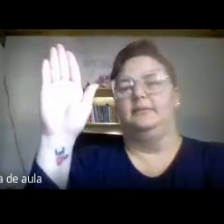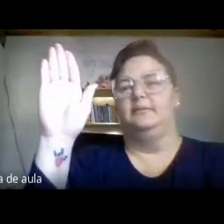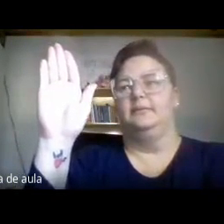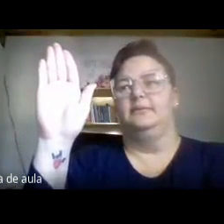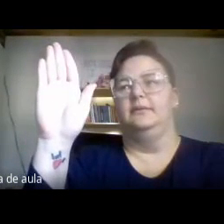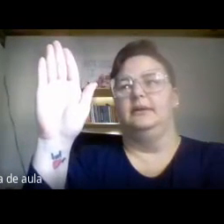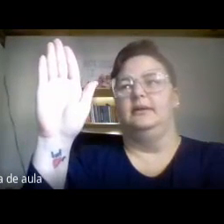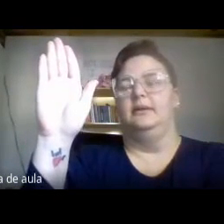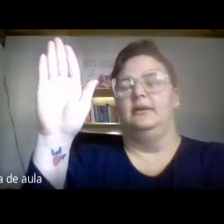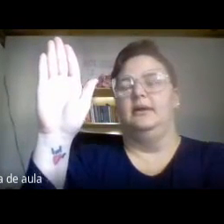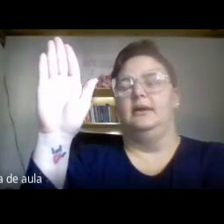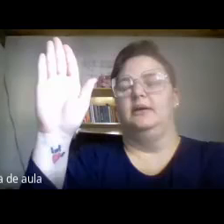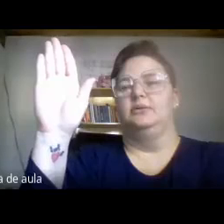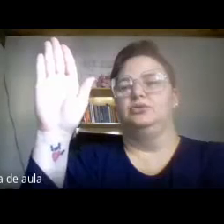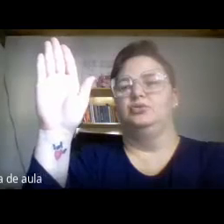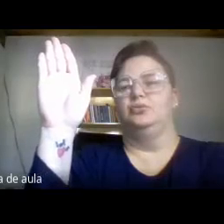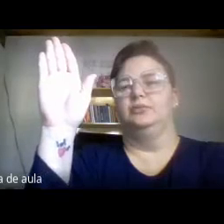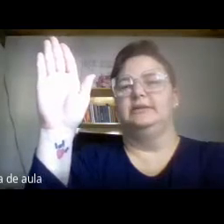toda